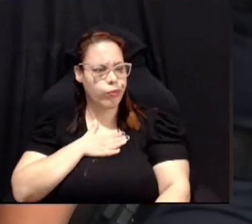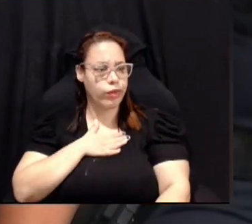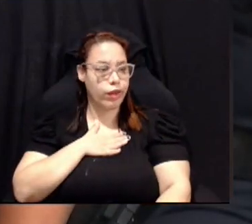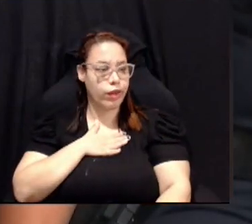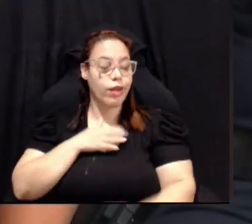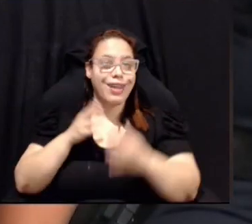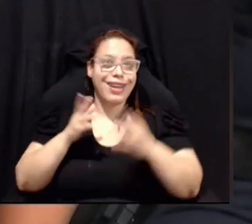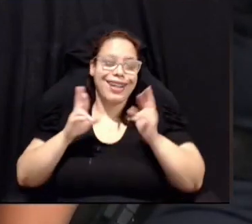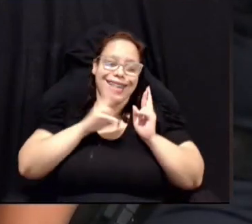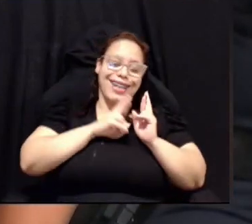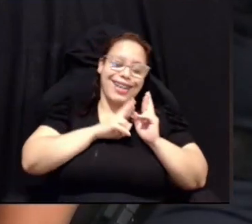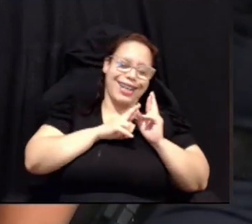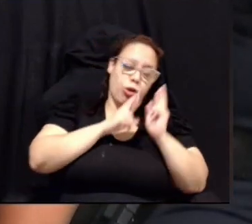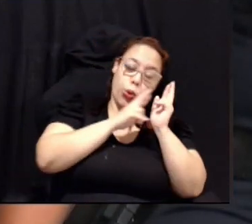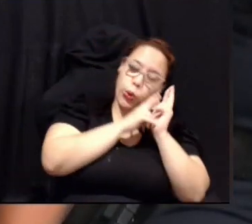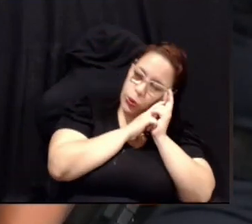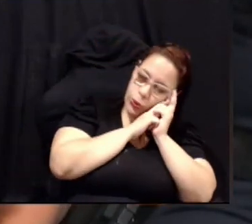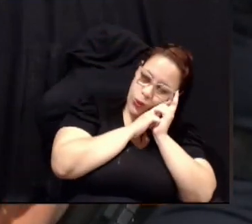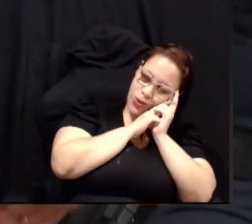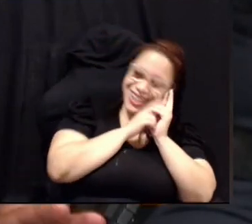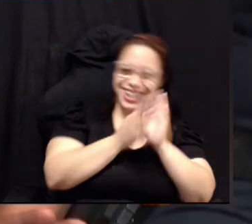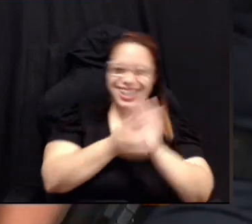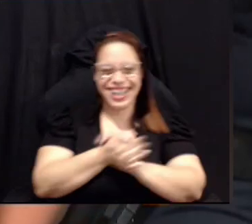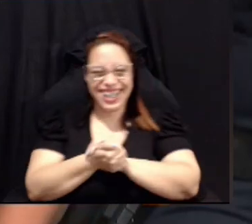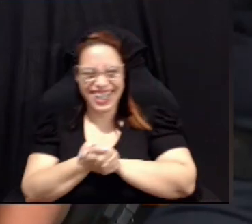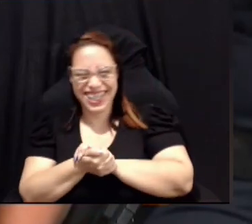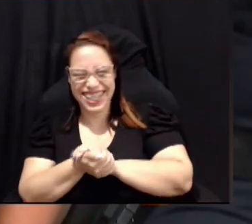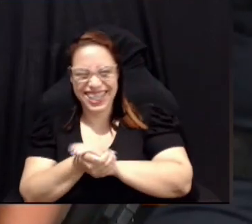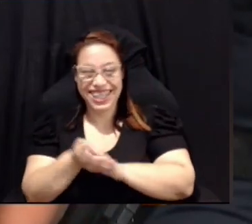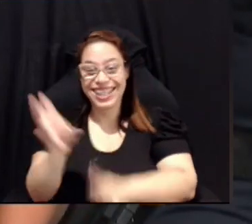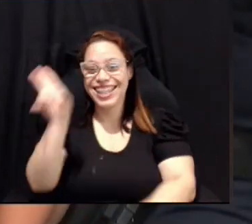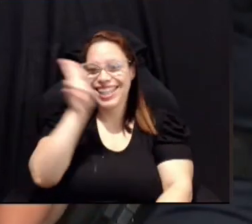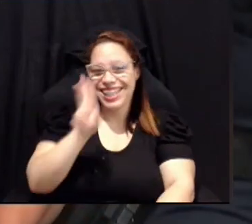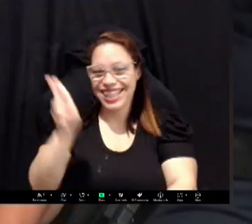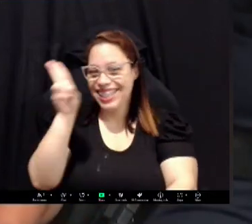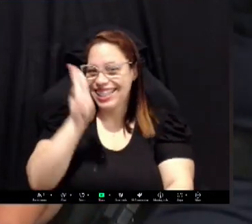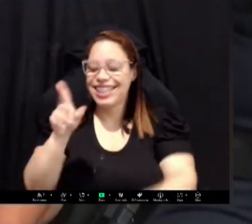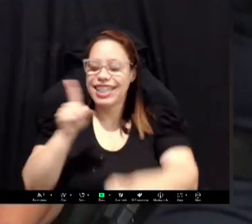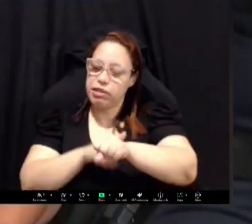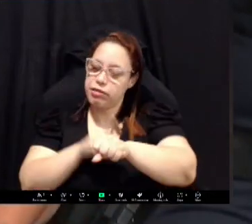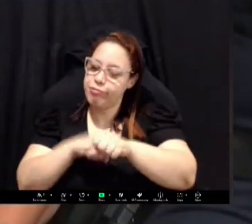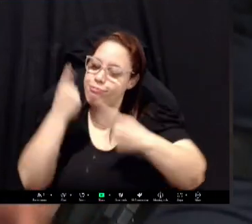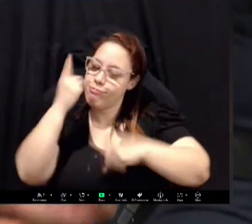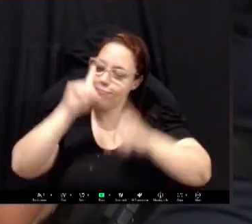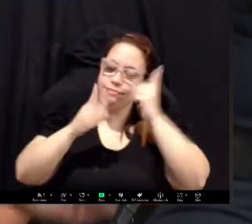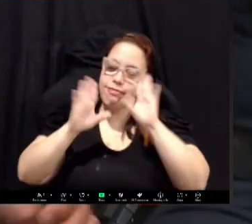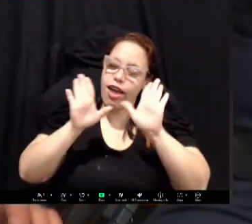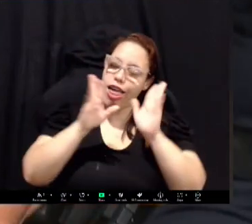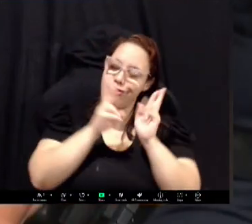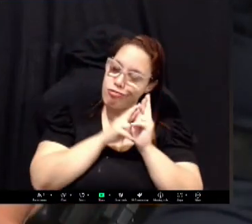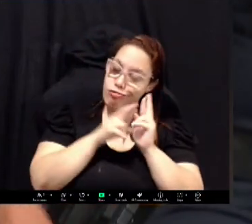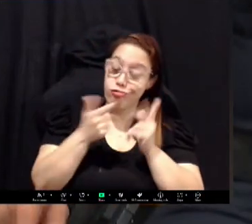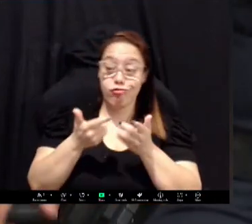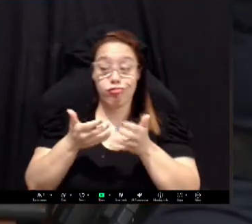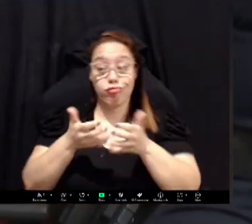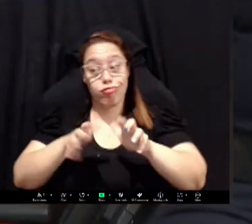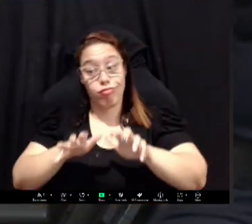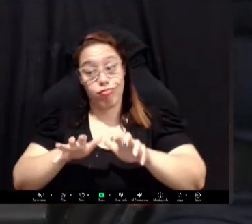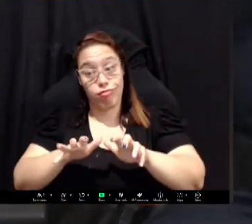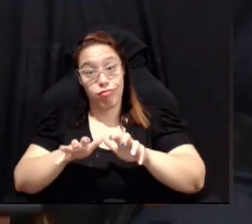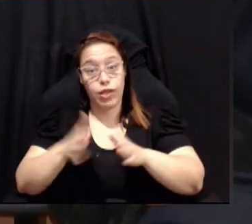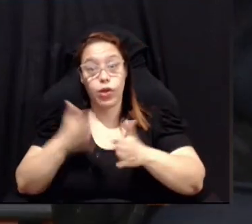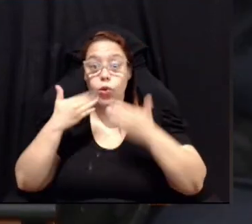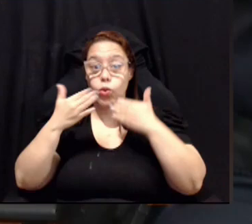dormindo. Eu sou daqueles que usa o tempinho do carnaval para descansar, mas não quer... Estava comentando com a